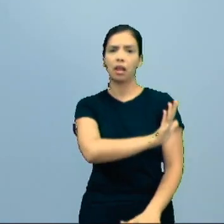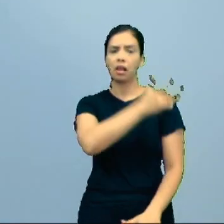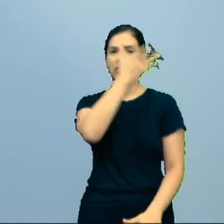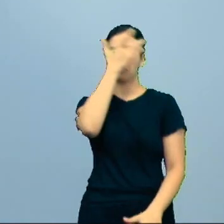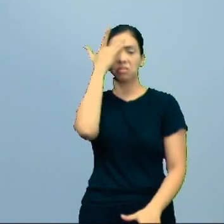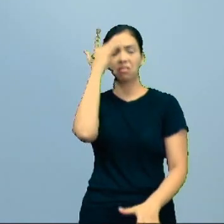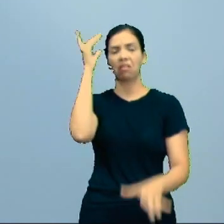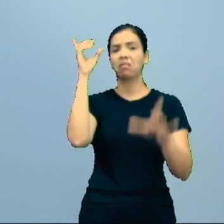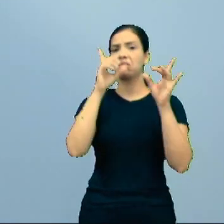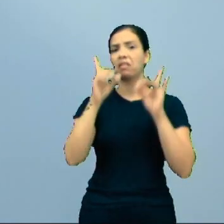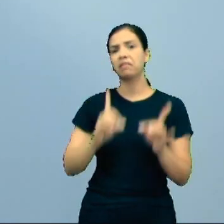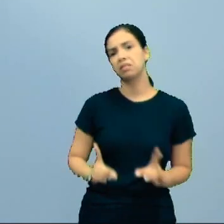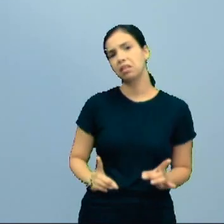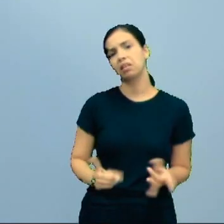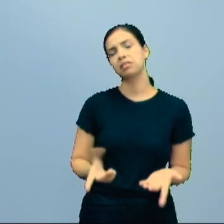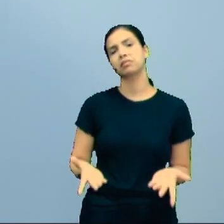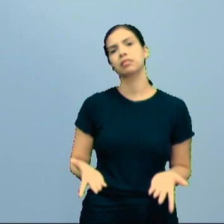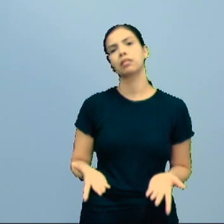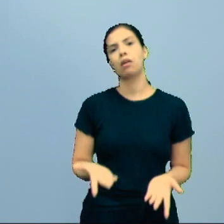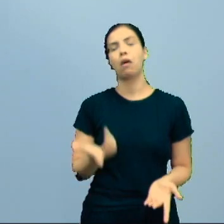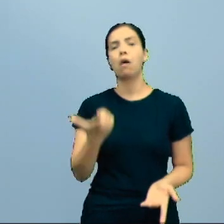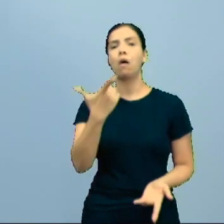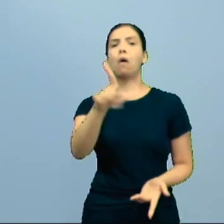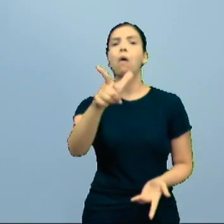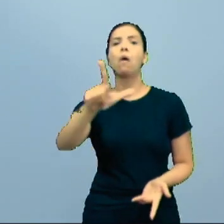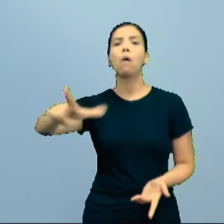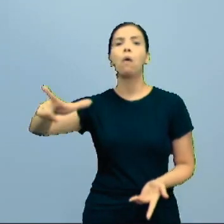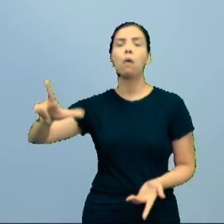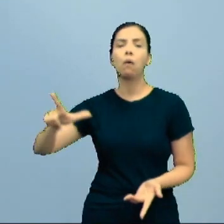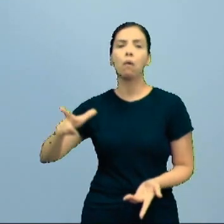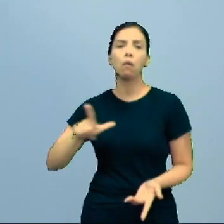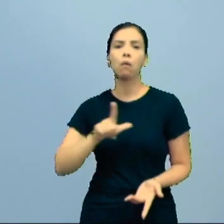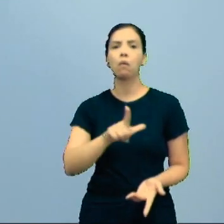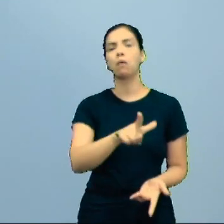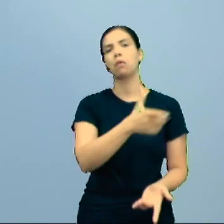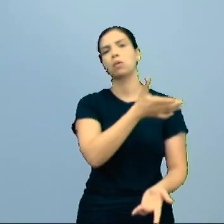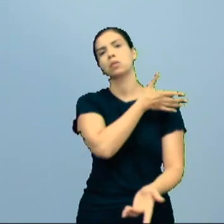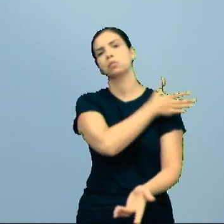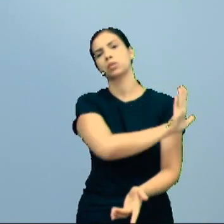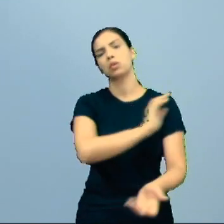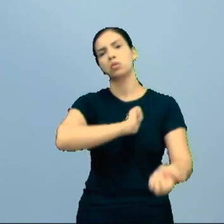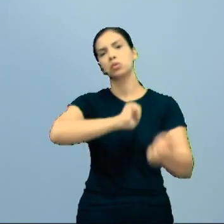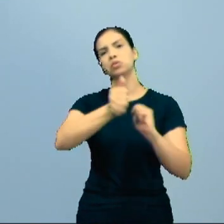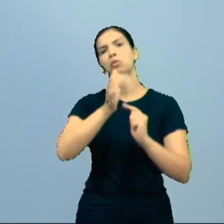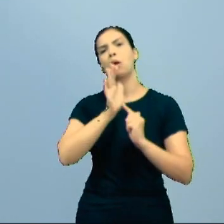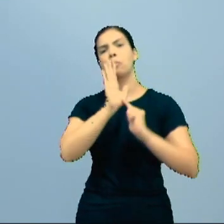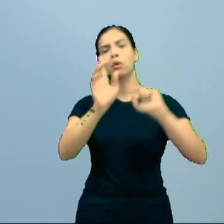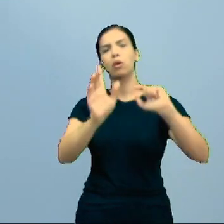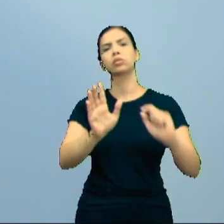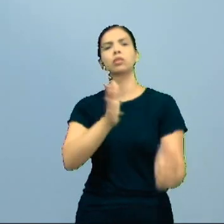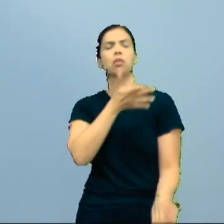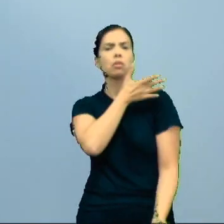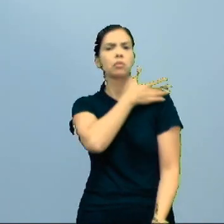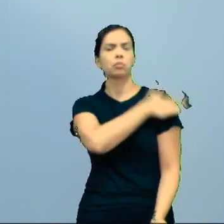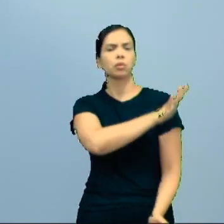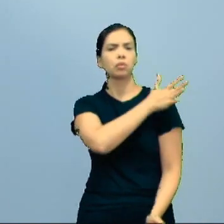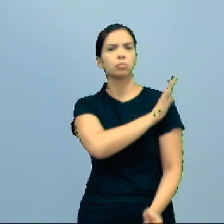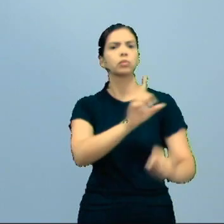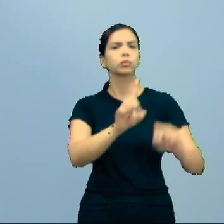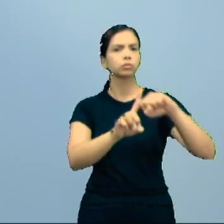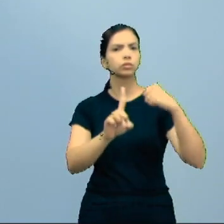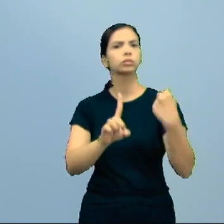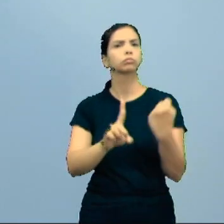de deficiência, entre outros preconceitos. Então o esporte reproduz esses preconceitos sociais, às vezes até em grande